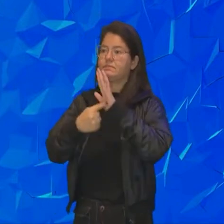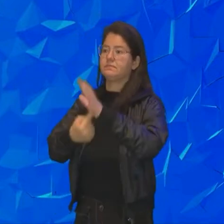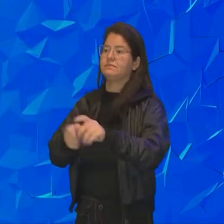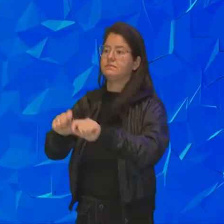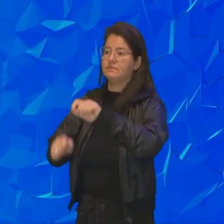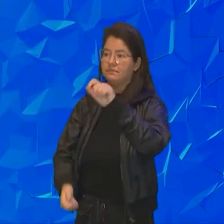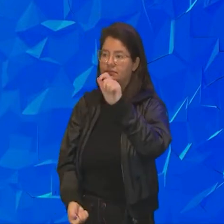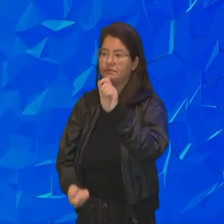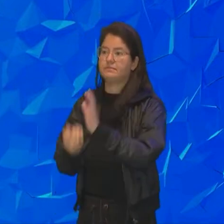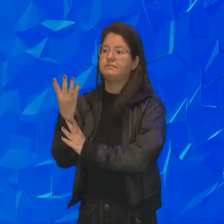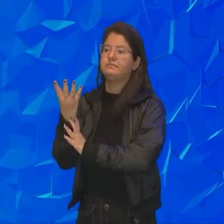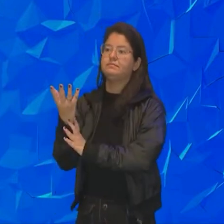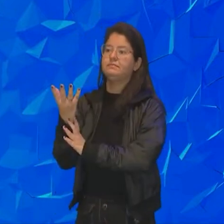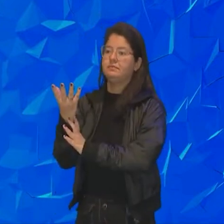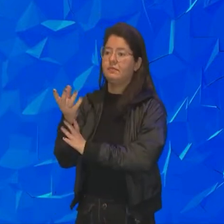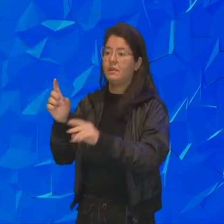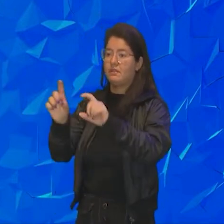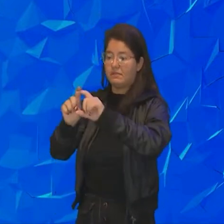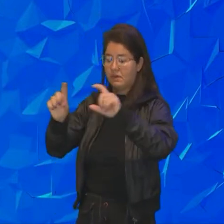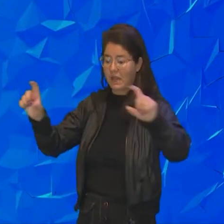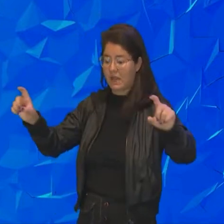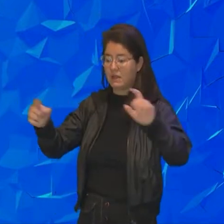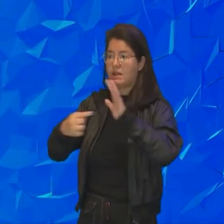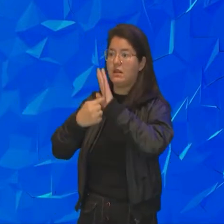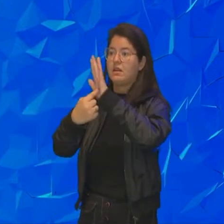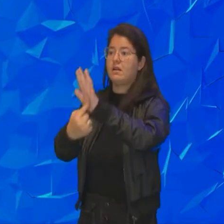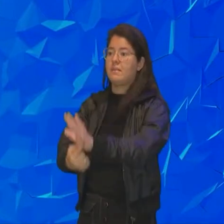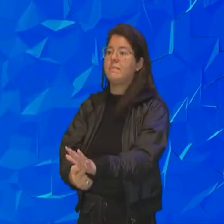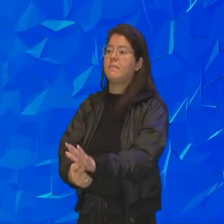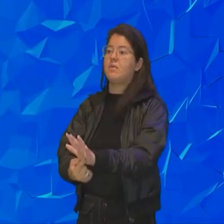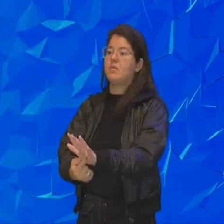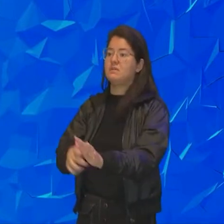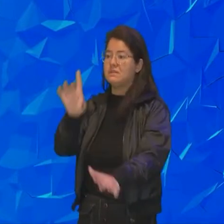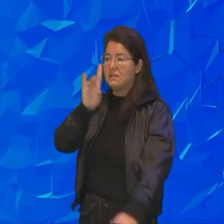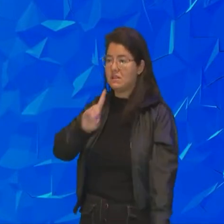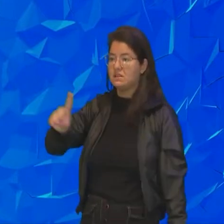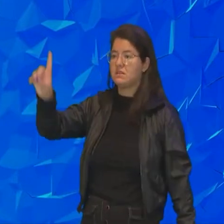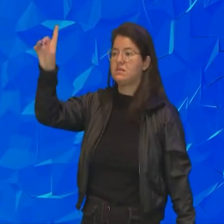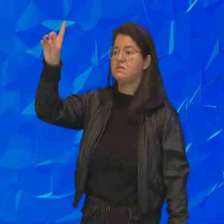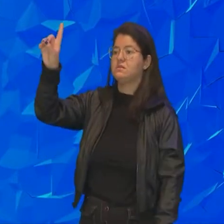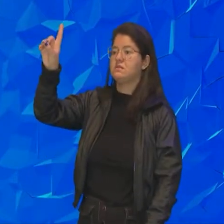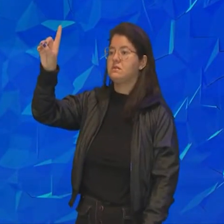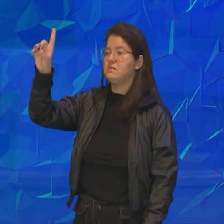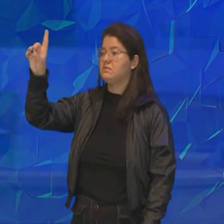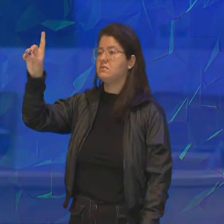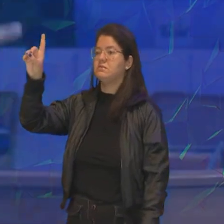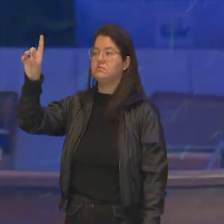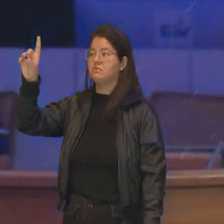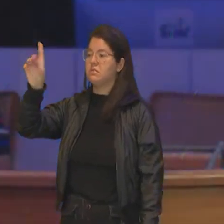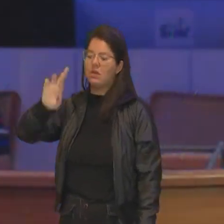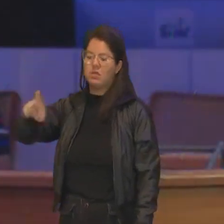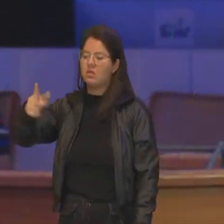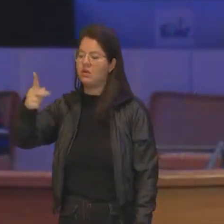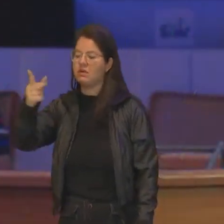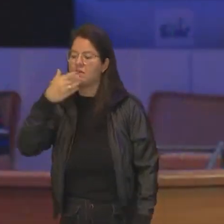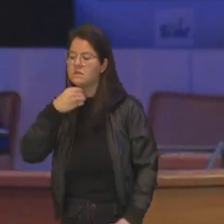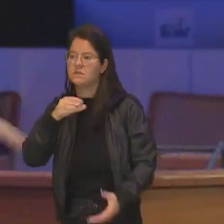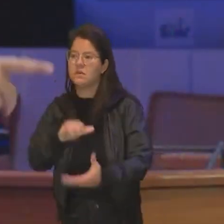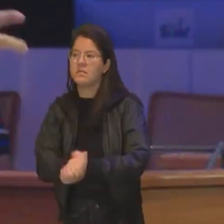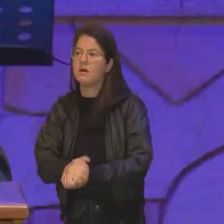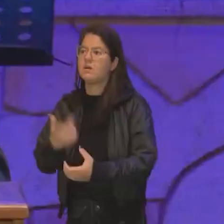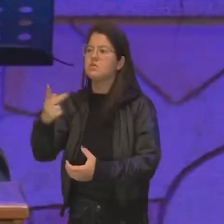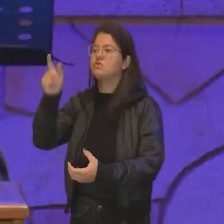autor. Esta frase mostra o eu que é Deus, mais ninguém, não é o seu marido, o seu